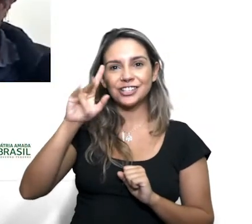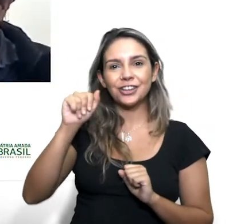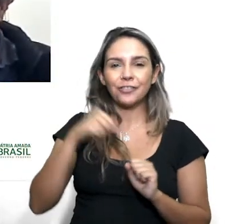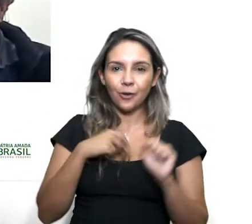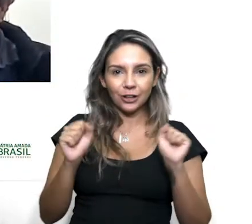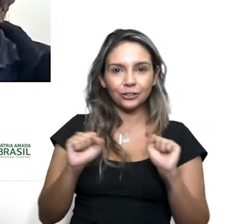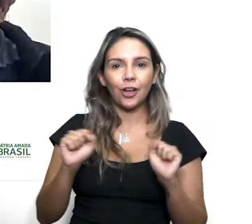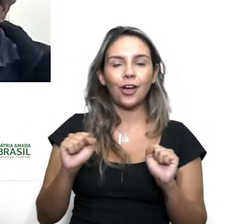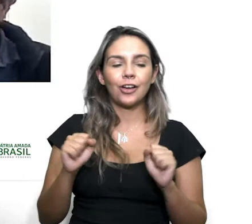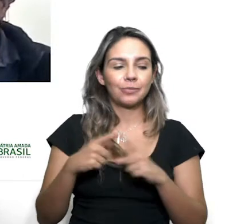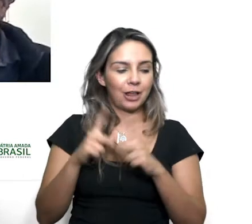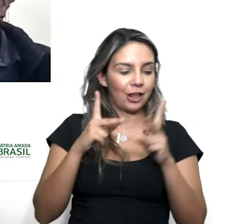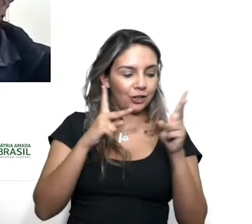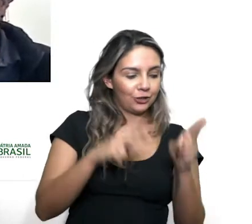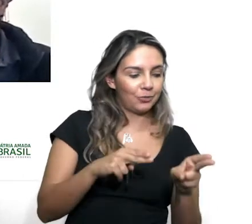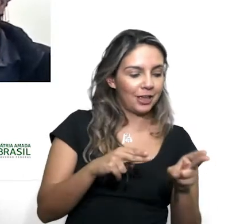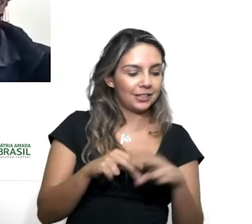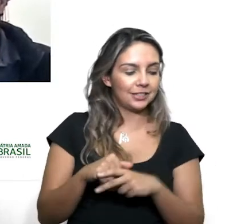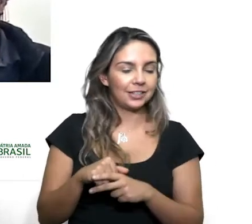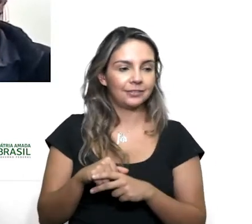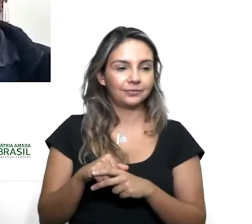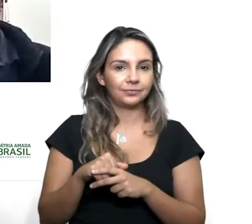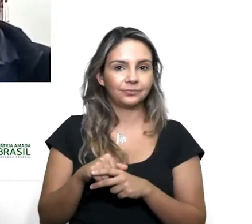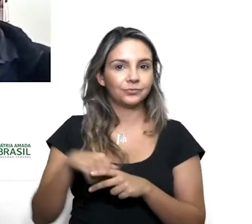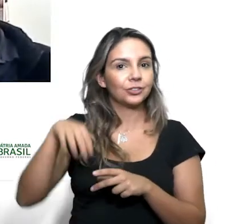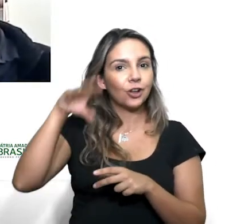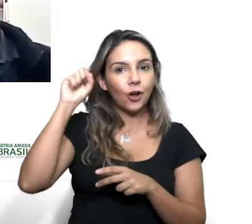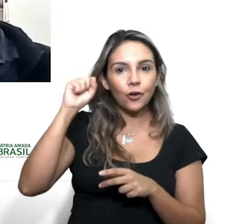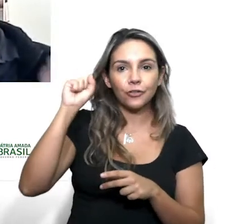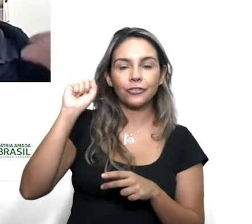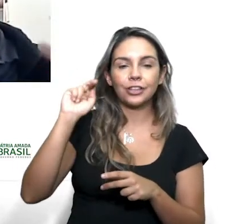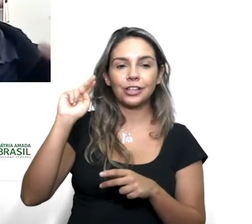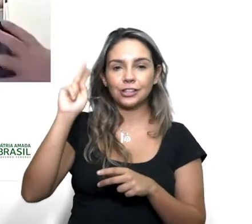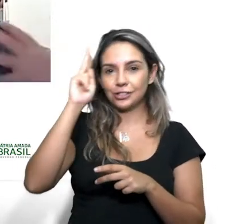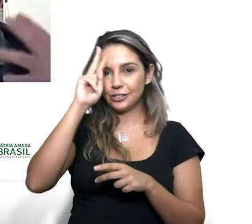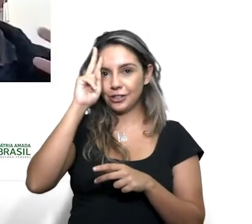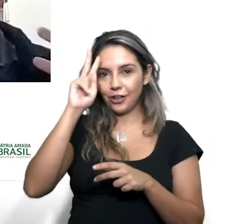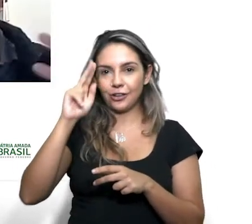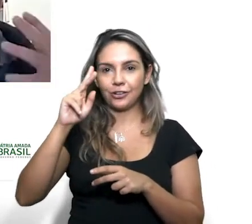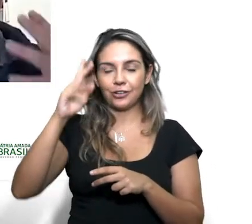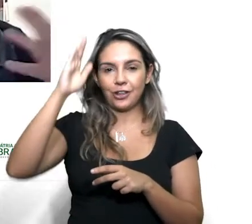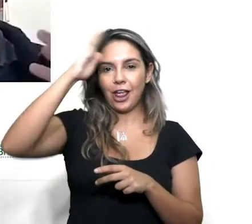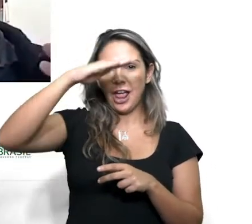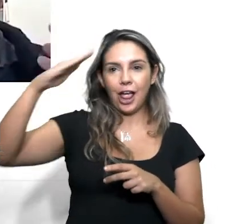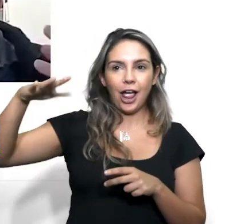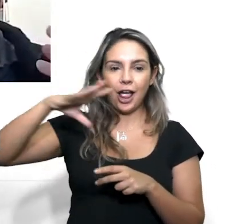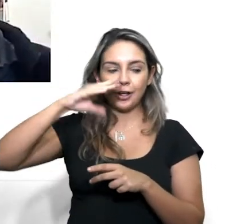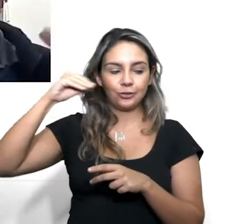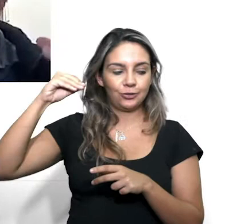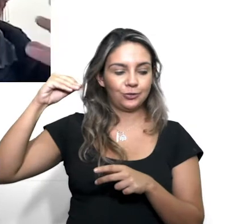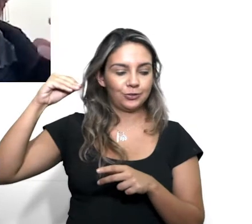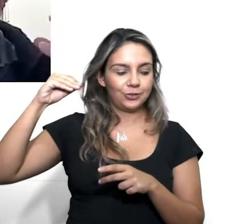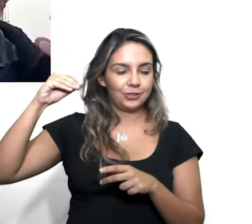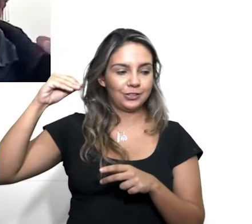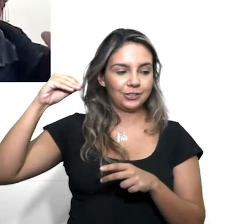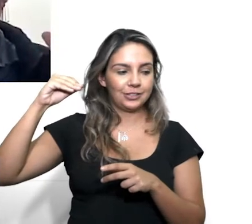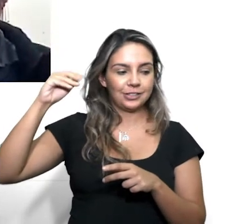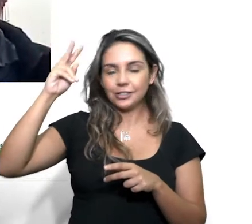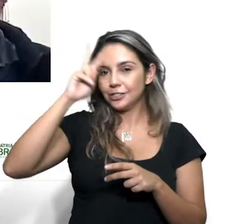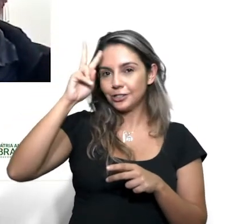crianças adormecem a ouvir histórias, e os adultos acordam muito a ouvir histórias, não é?